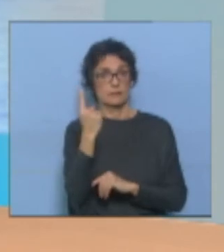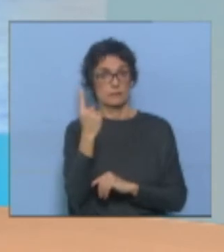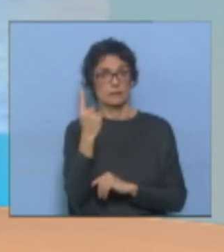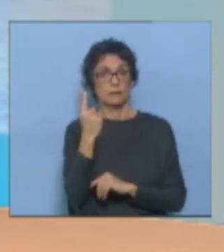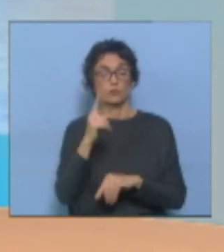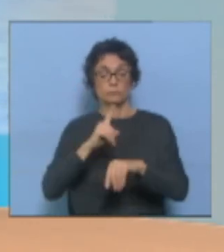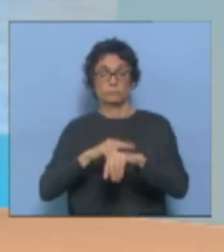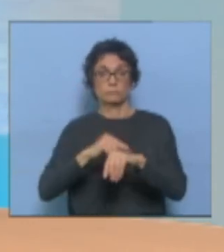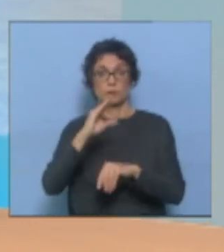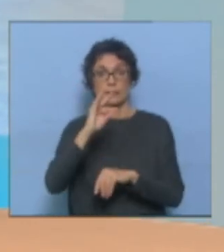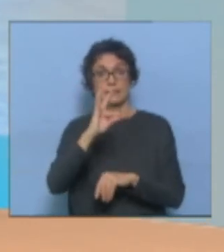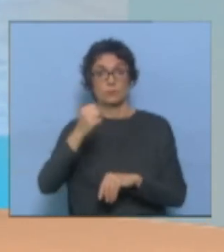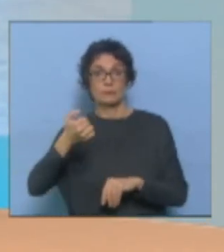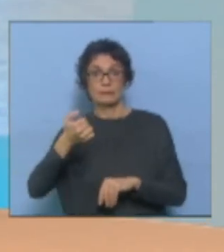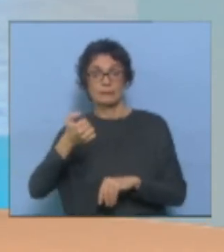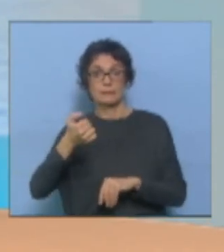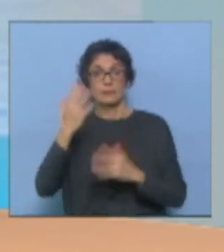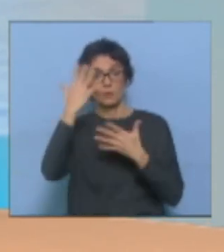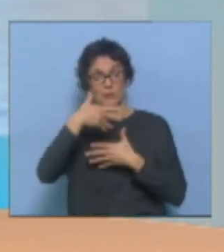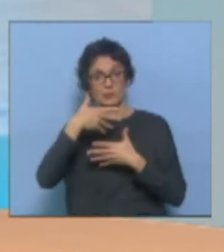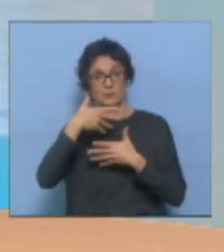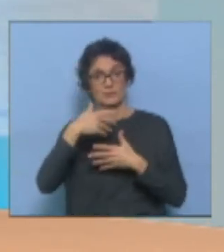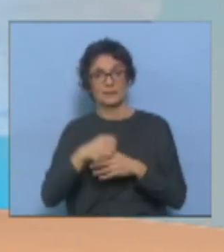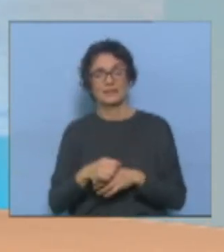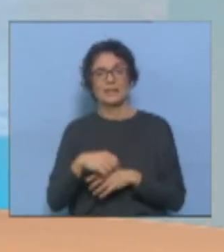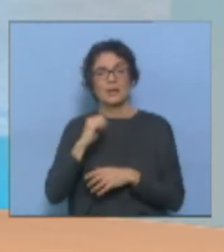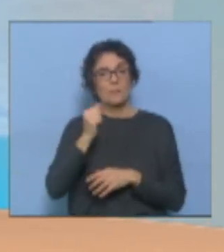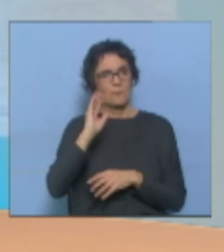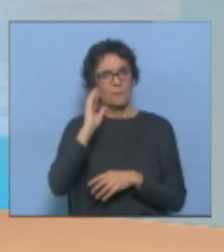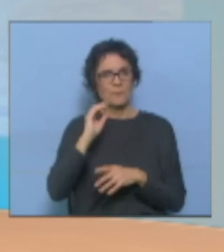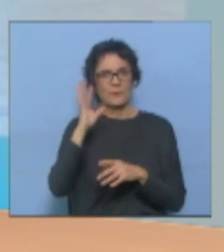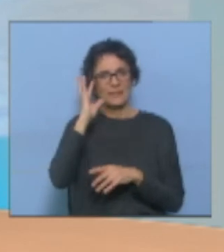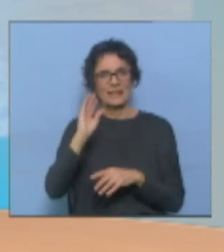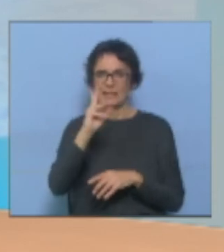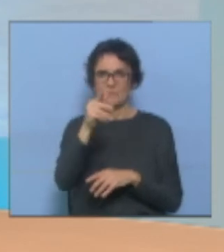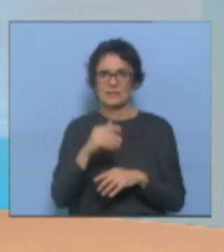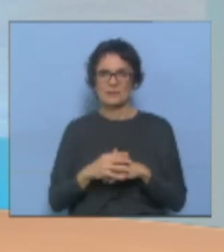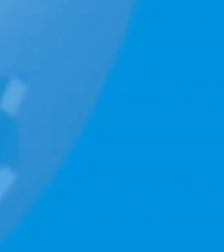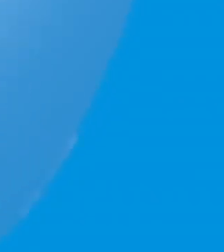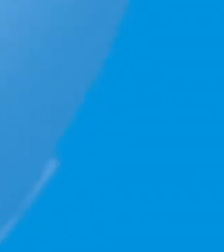quando forem 22h45. Desejo-lhe uma ótima tarde e até amanhã, se Deus quiser.